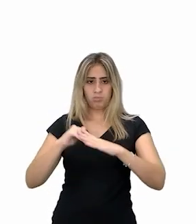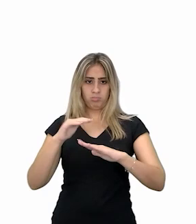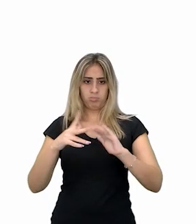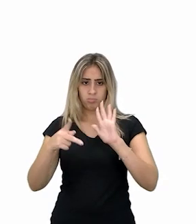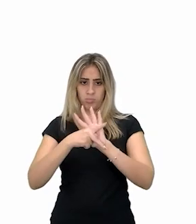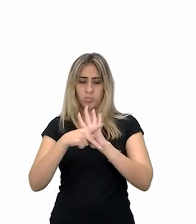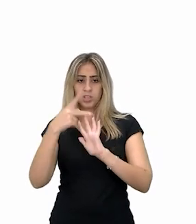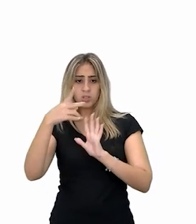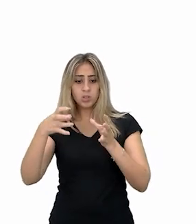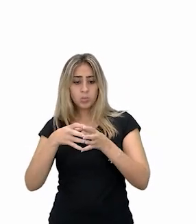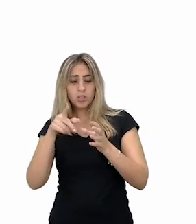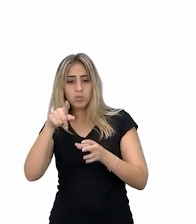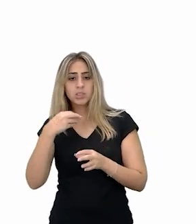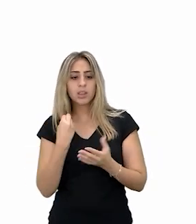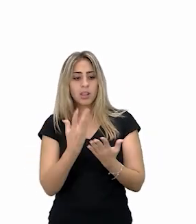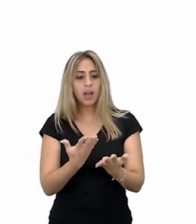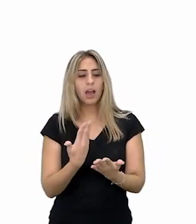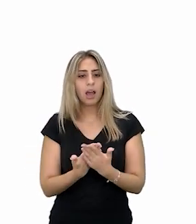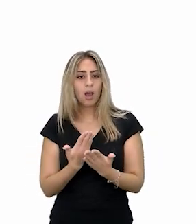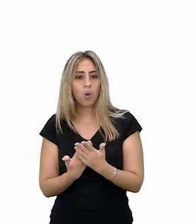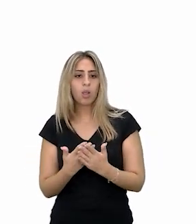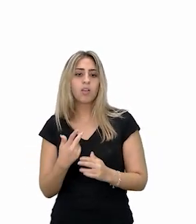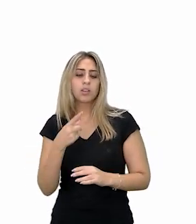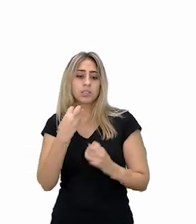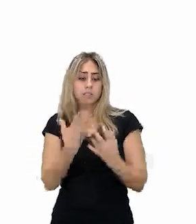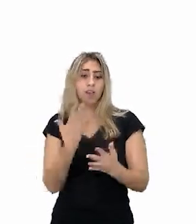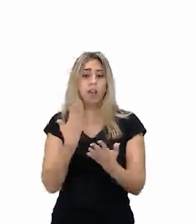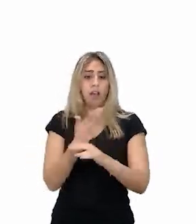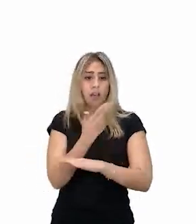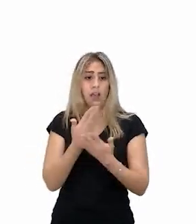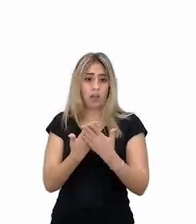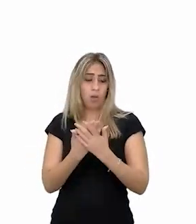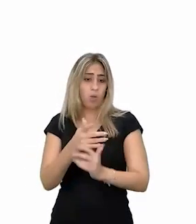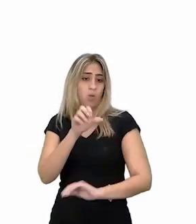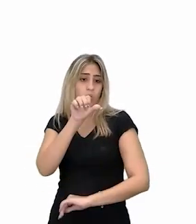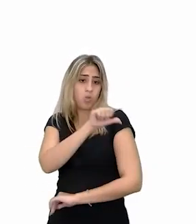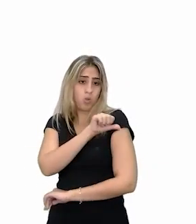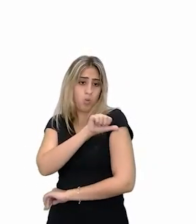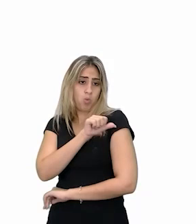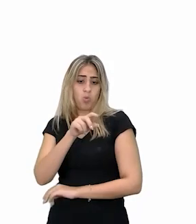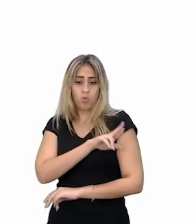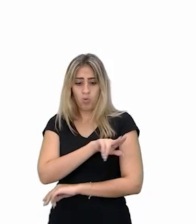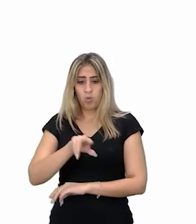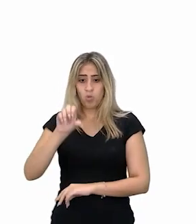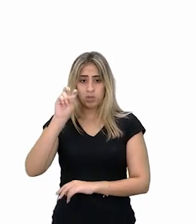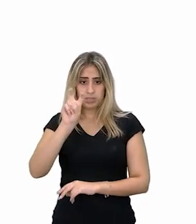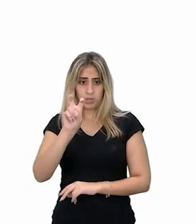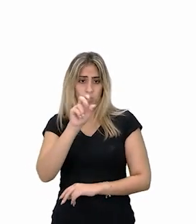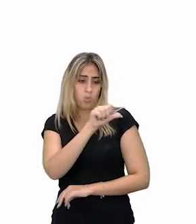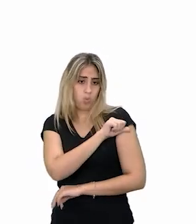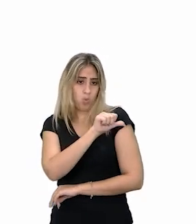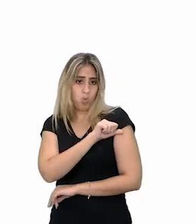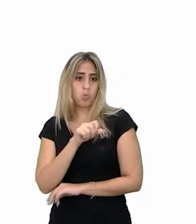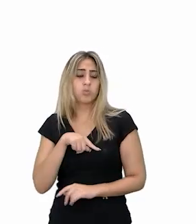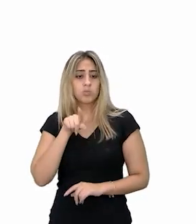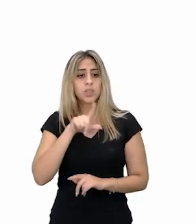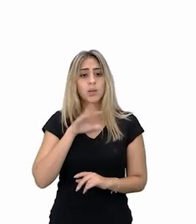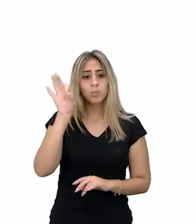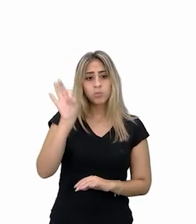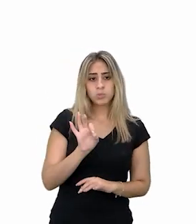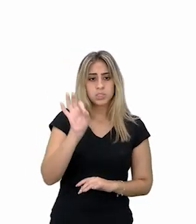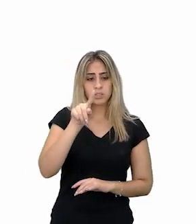que você dá aula. Vamos dizer, se você dá aula para 5 nono anos, 4 nono anos, então você vai ter lá essa